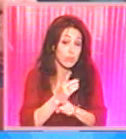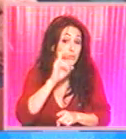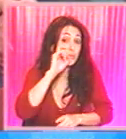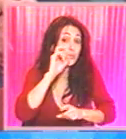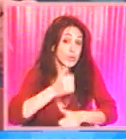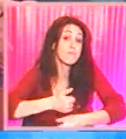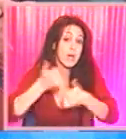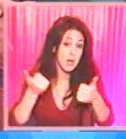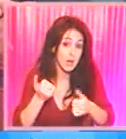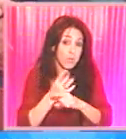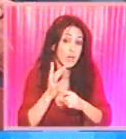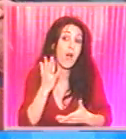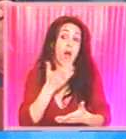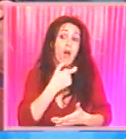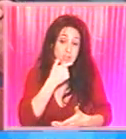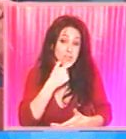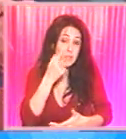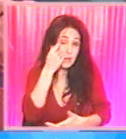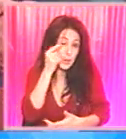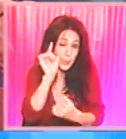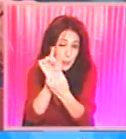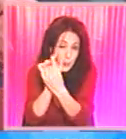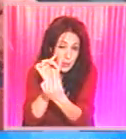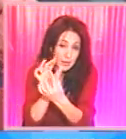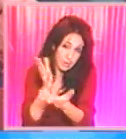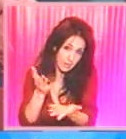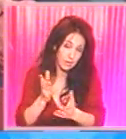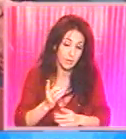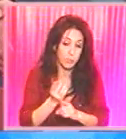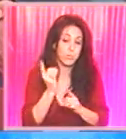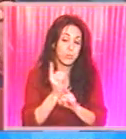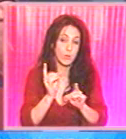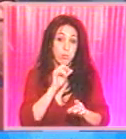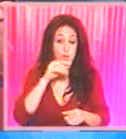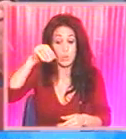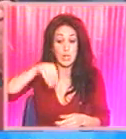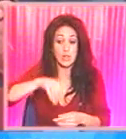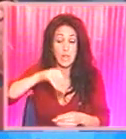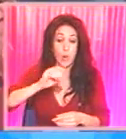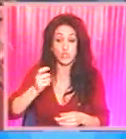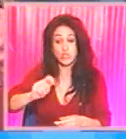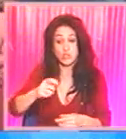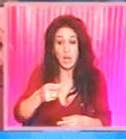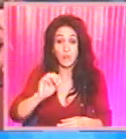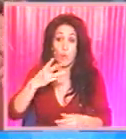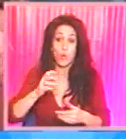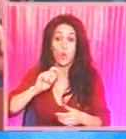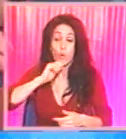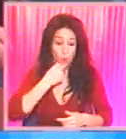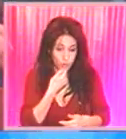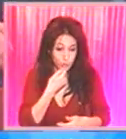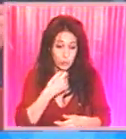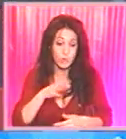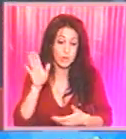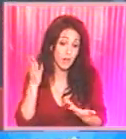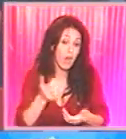segurança, um aumento de segurança. É uma questão de segurança acima de tudo. Em vez de um cartão, ou de umas chaves, ou de um código.